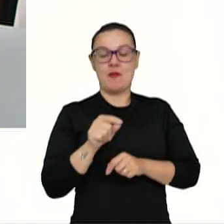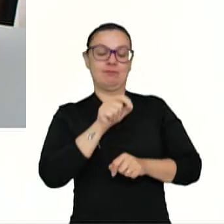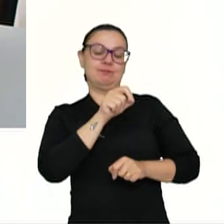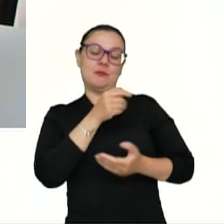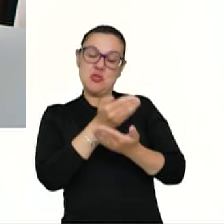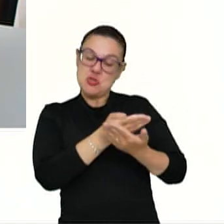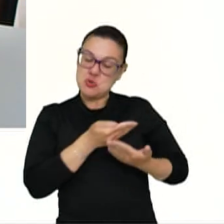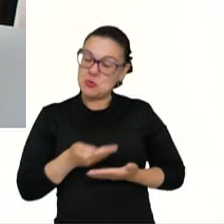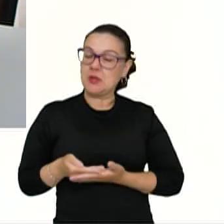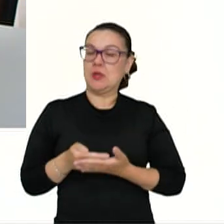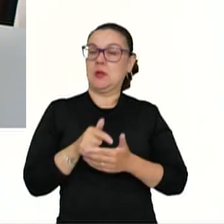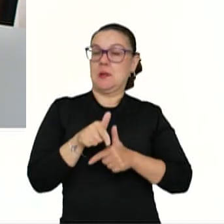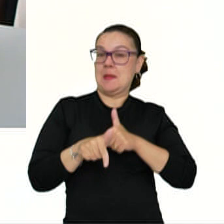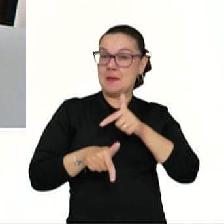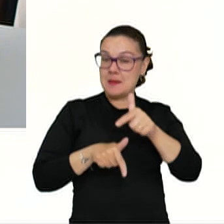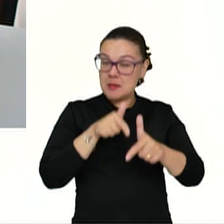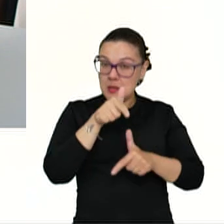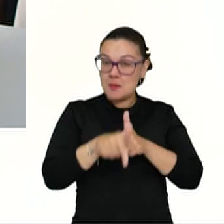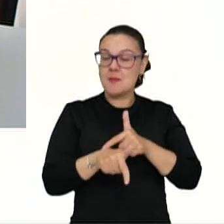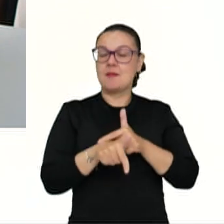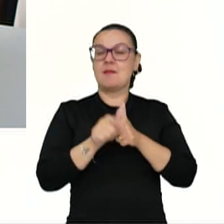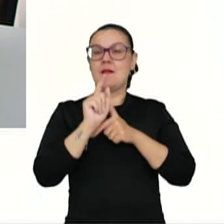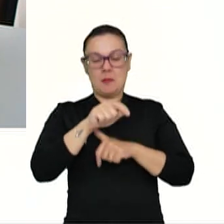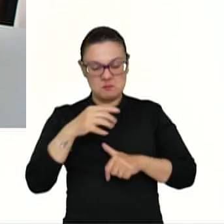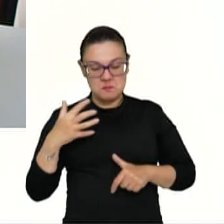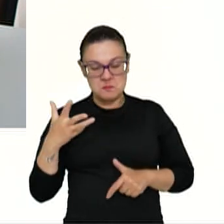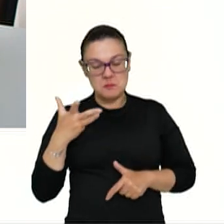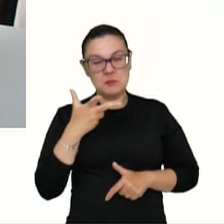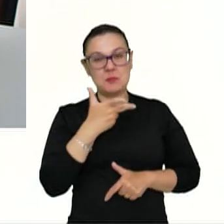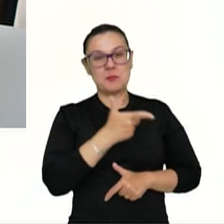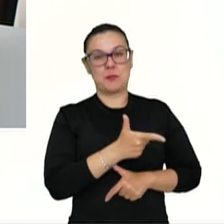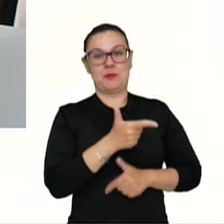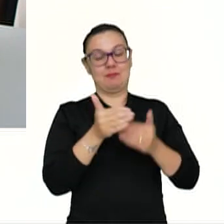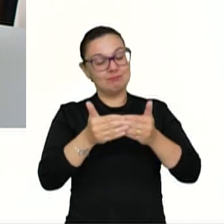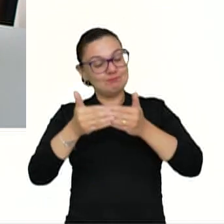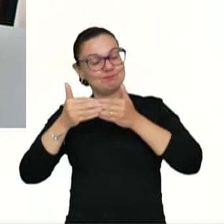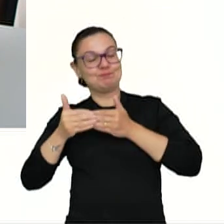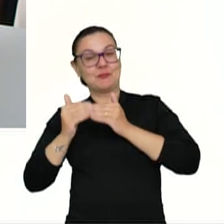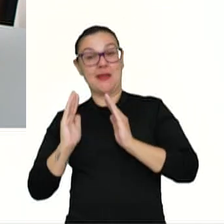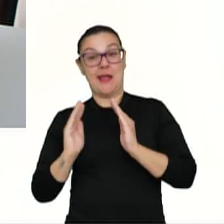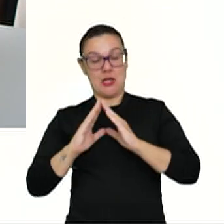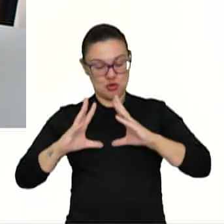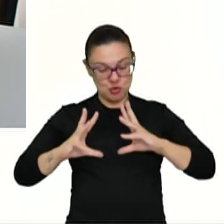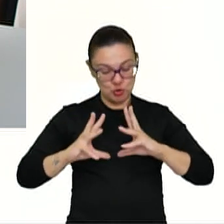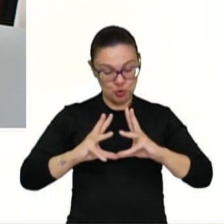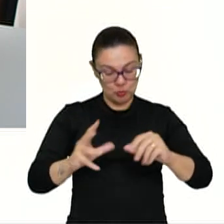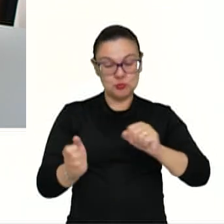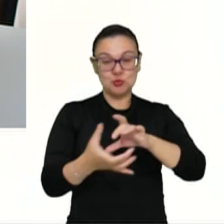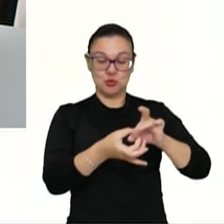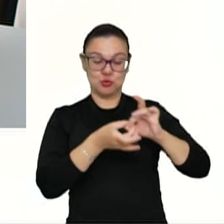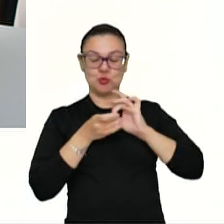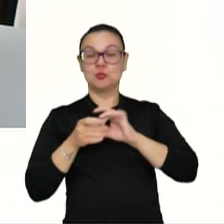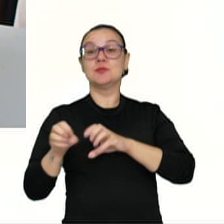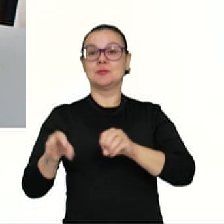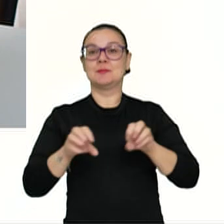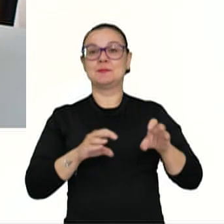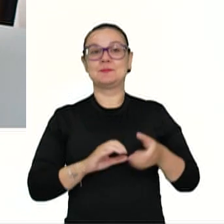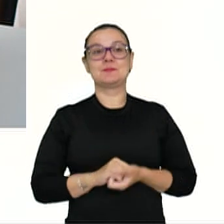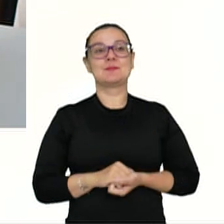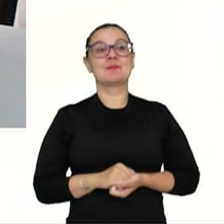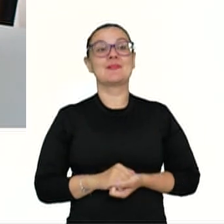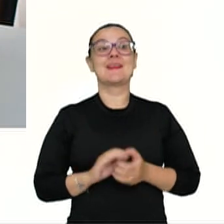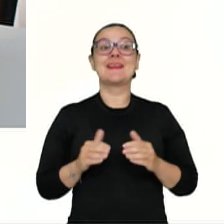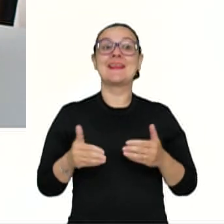trabalhando, estão estudando de uma forma muito bonita e de uma forma remota. Todos juntos pela educação, né? Que bom.